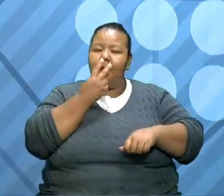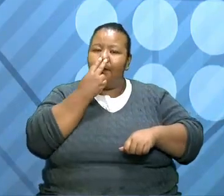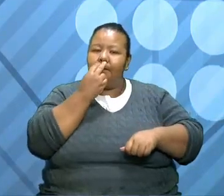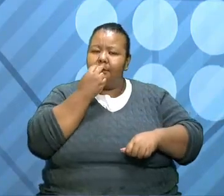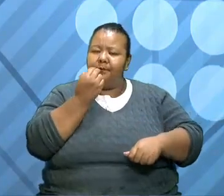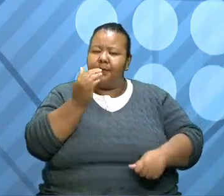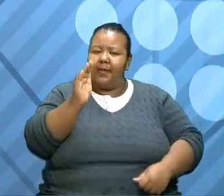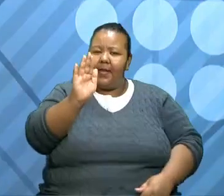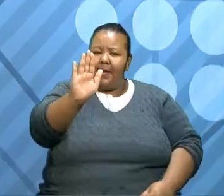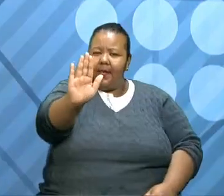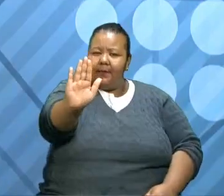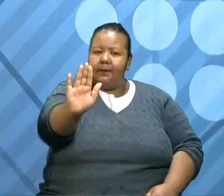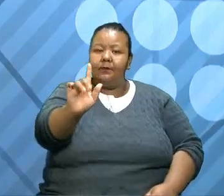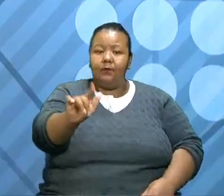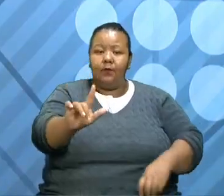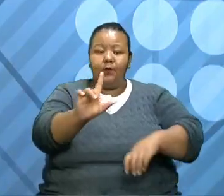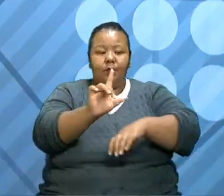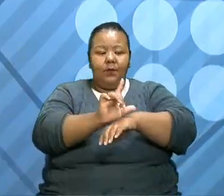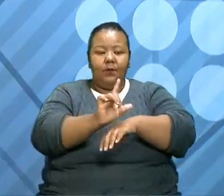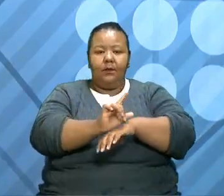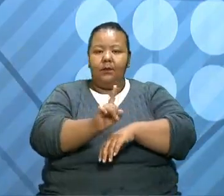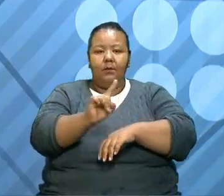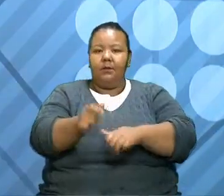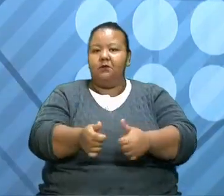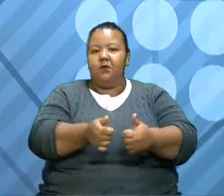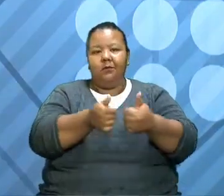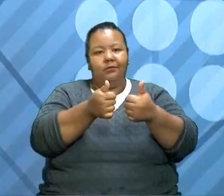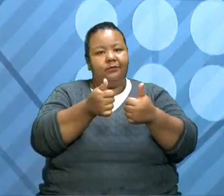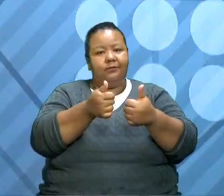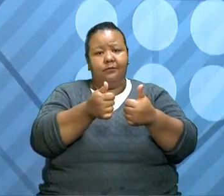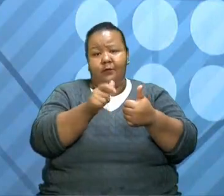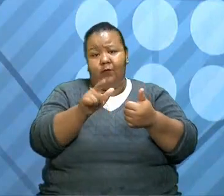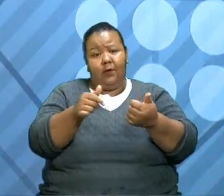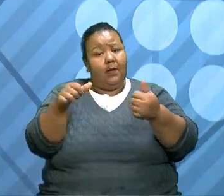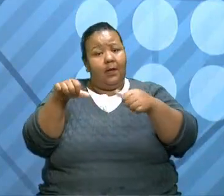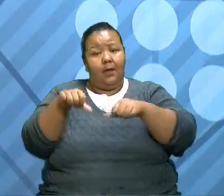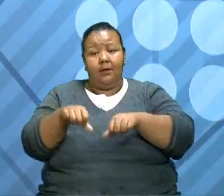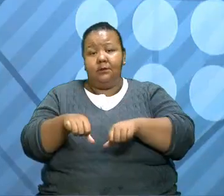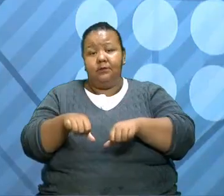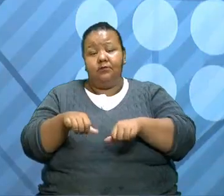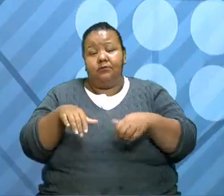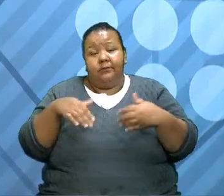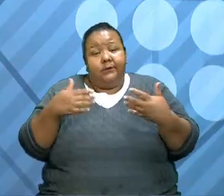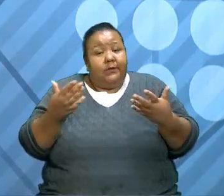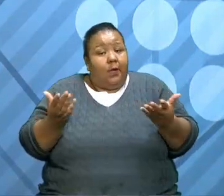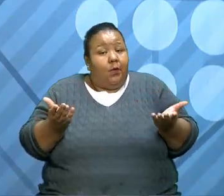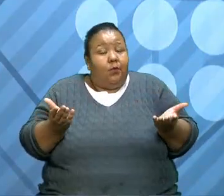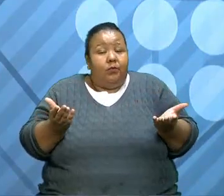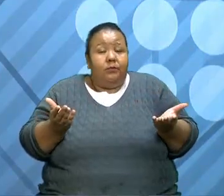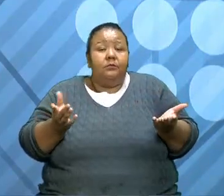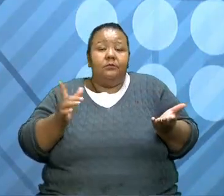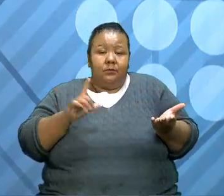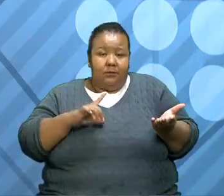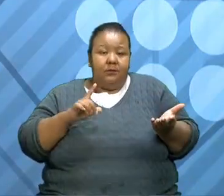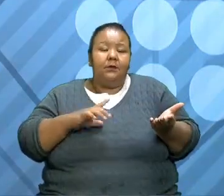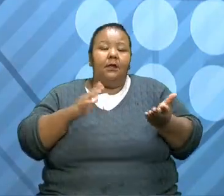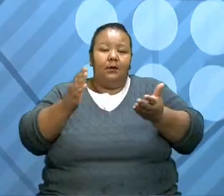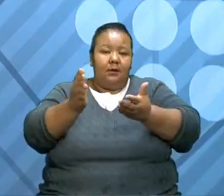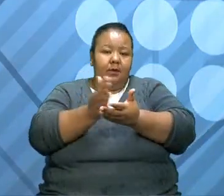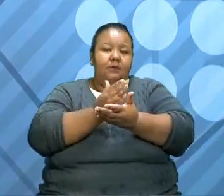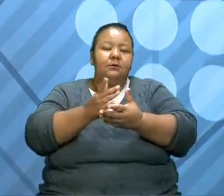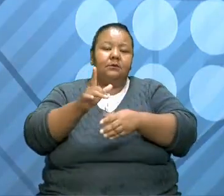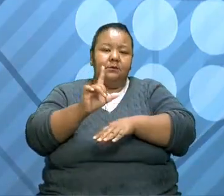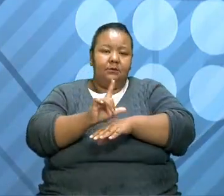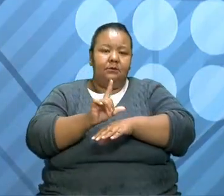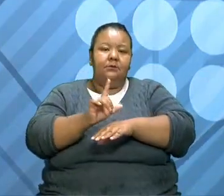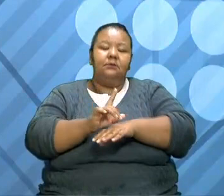líder. Mas não foi para o campo positivo, foi para o campo negativo. Então, não tem? Existe esse tipo de líder?